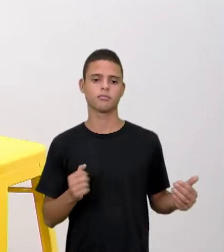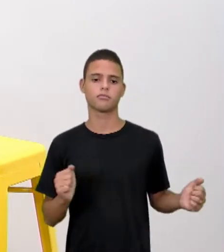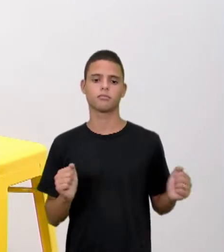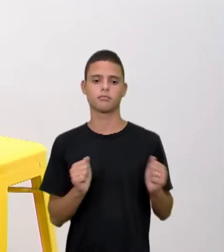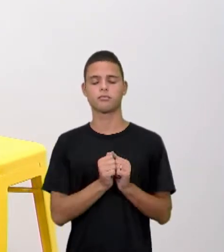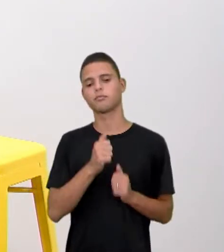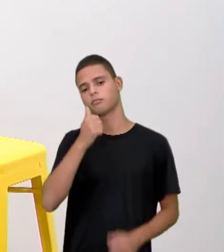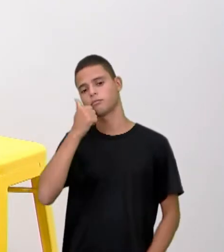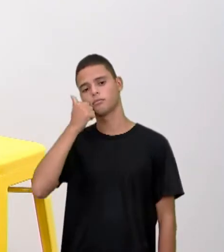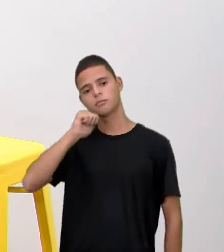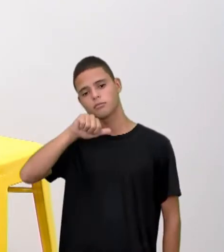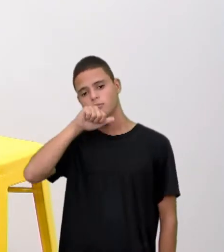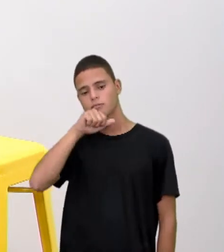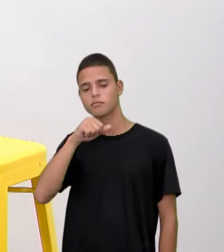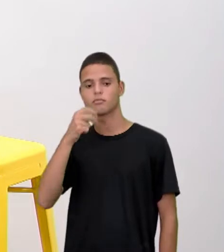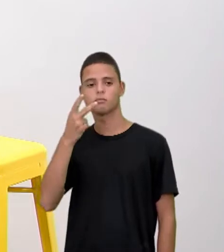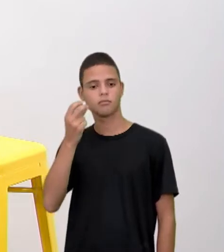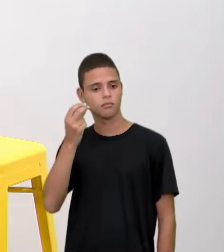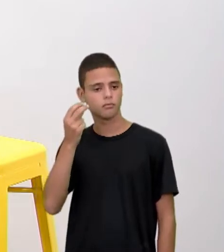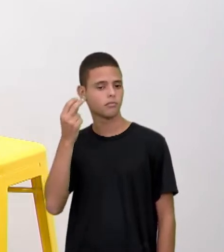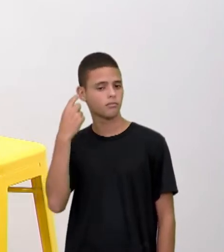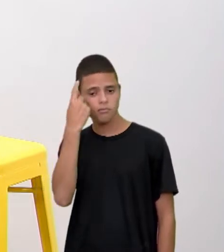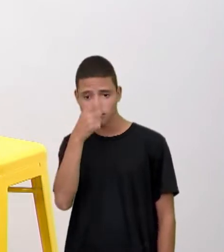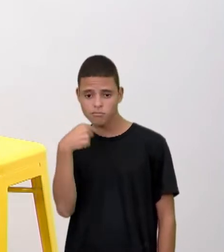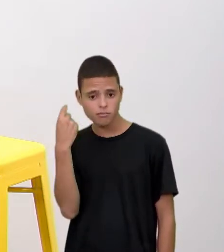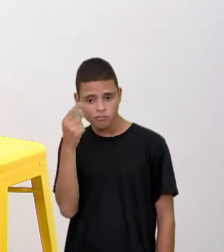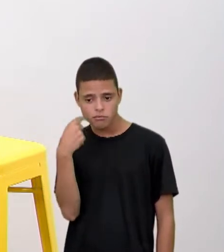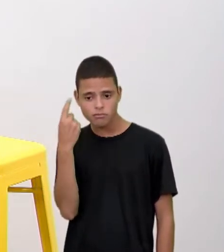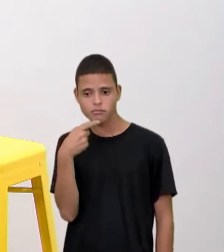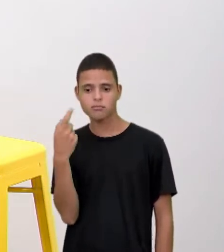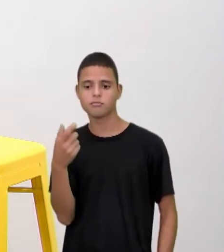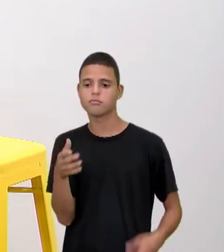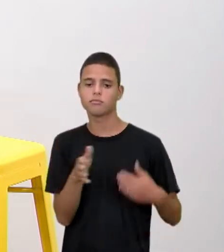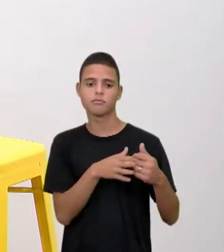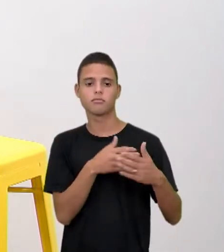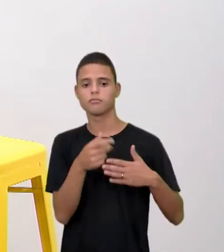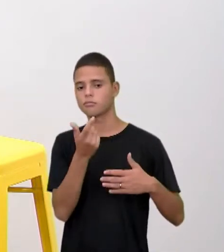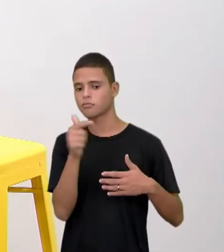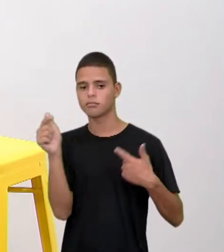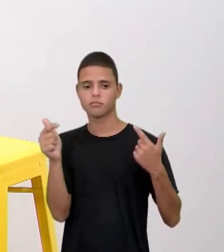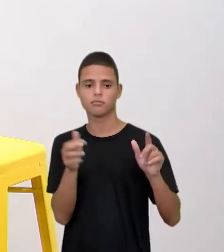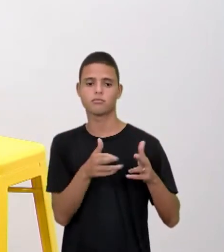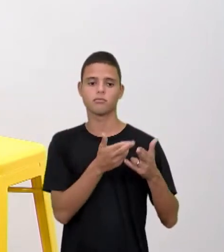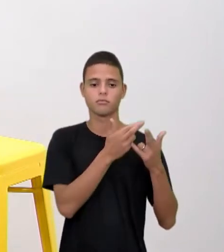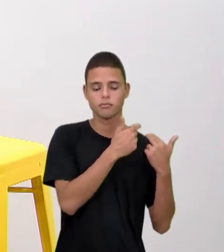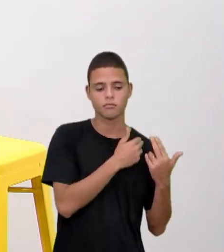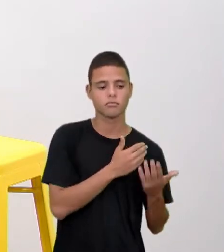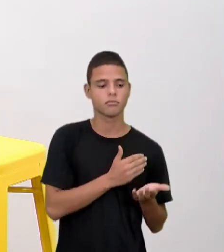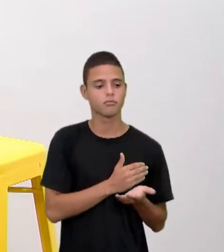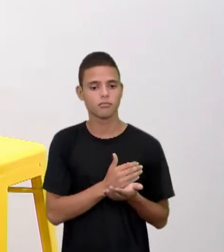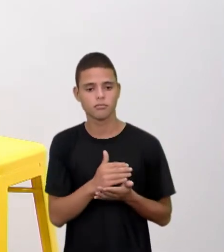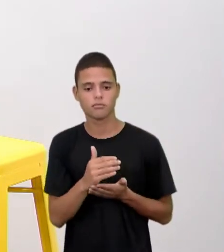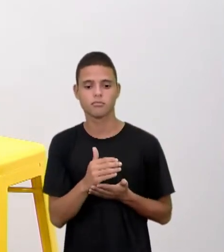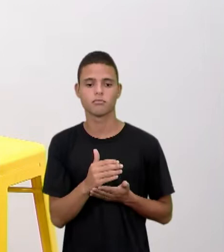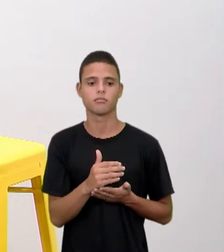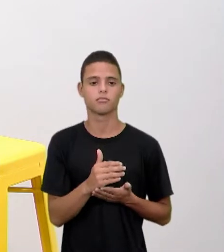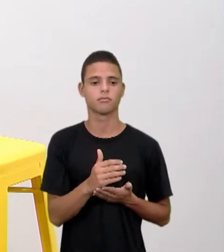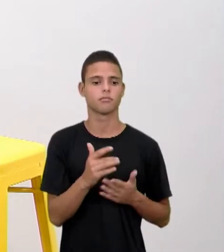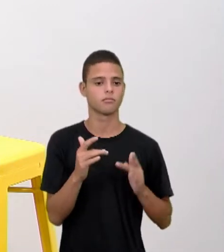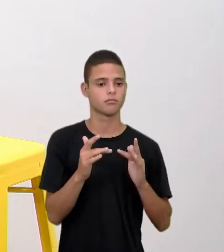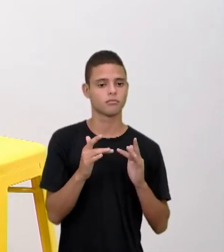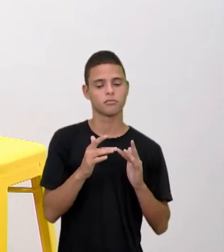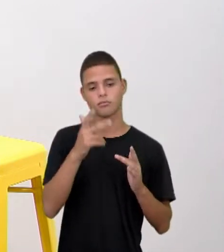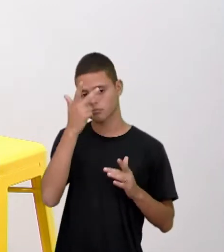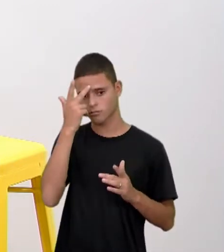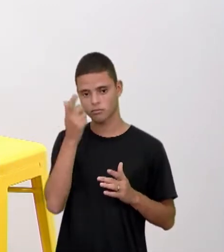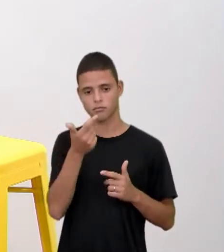24 horas por dia, ou com qualquer outra pessoa responsável da minha família, né? Você começa a ter contato e andar com